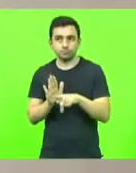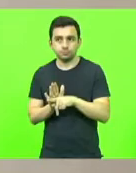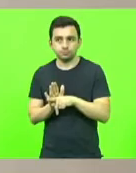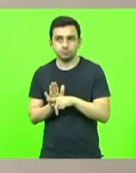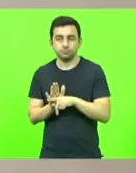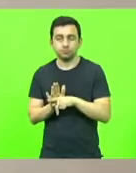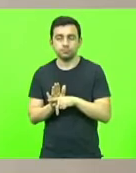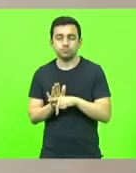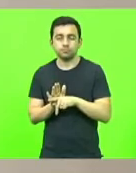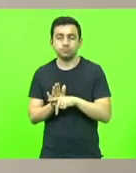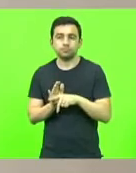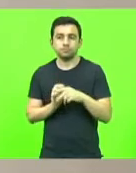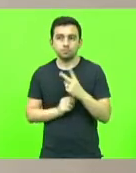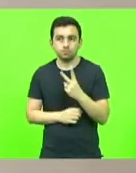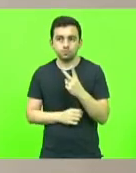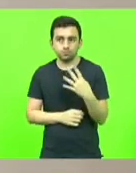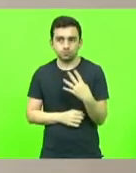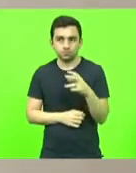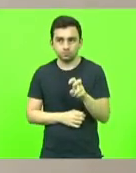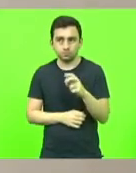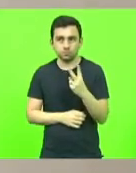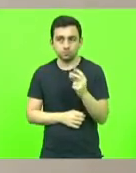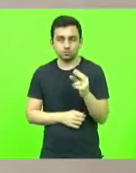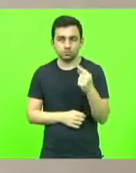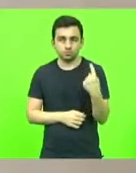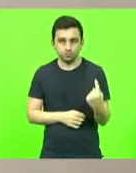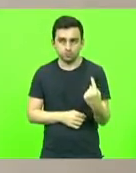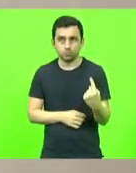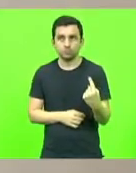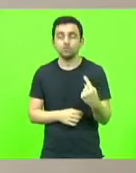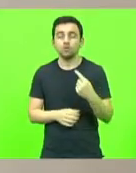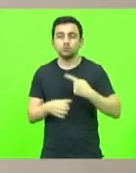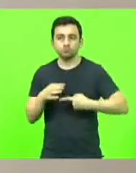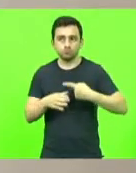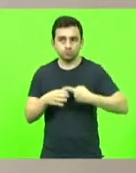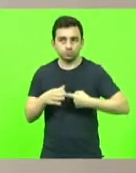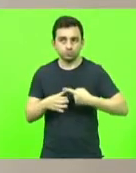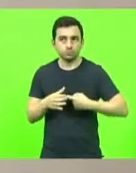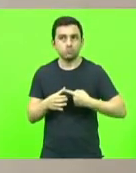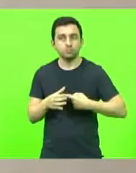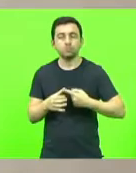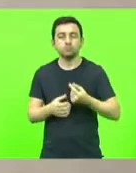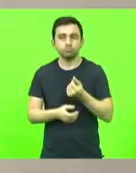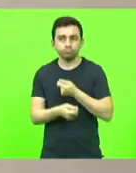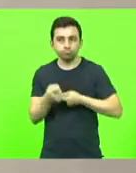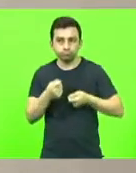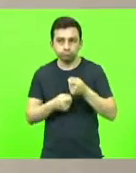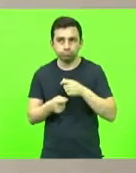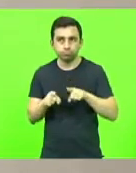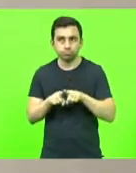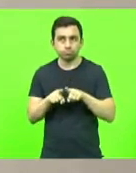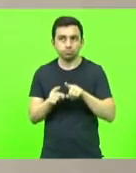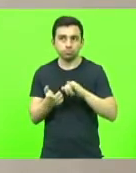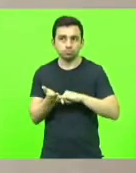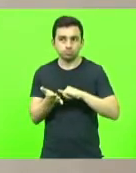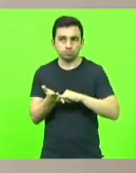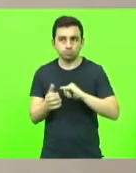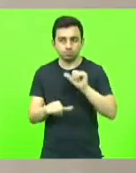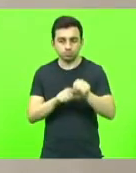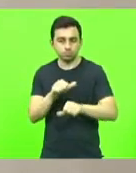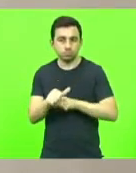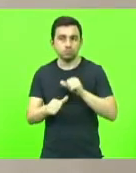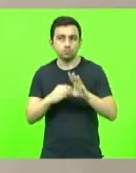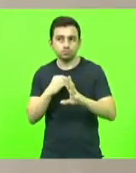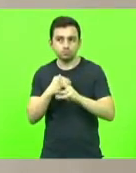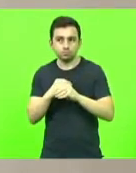PL 245/2021, Comissão de Finanças e Tributação. Altera a emenda do artigo